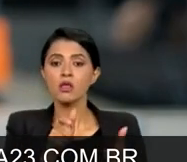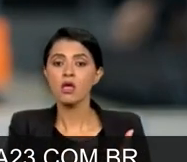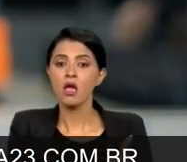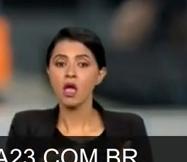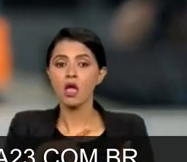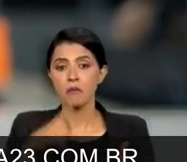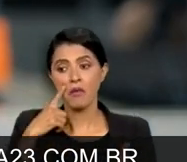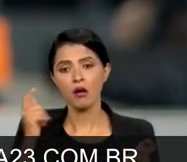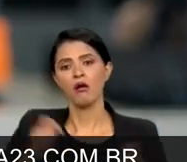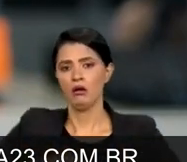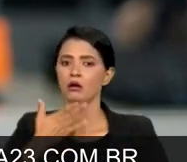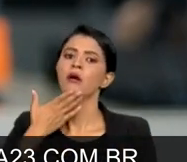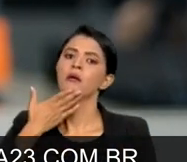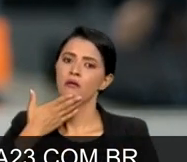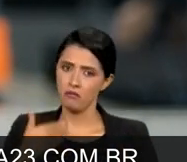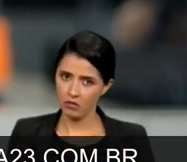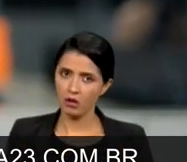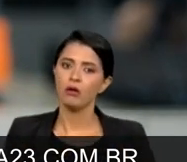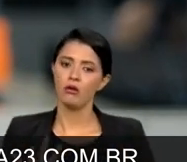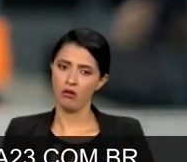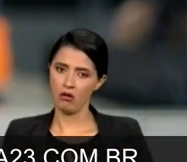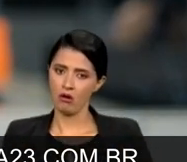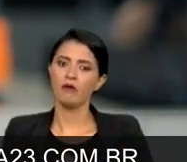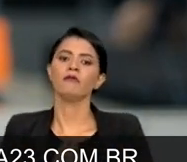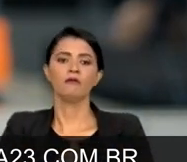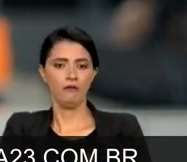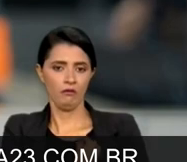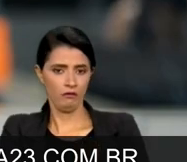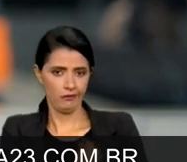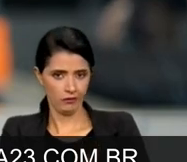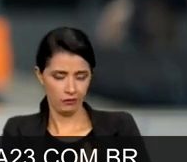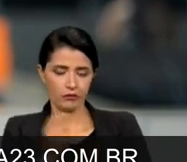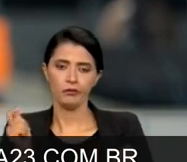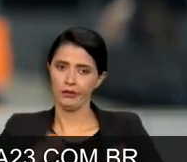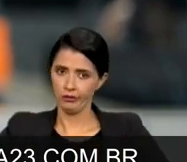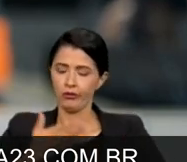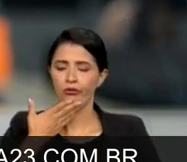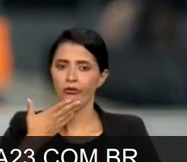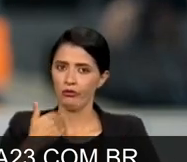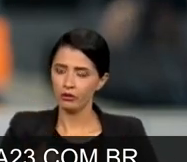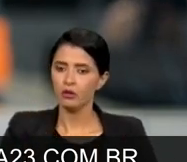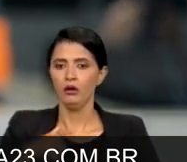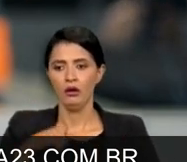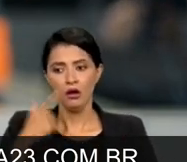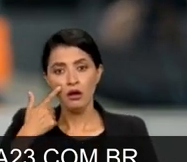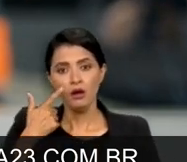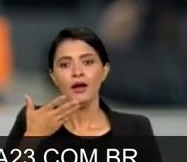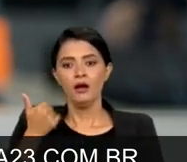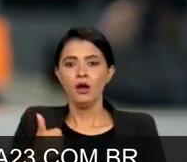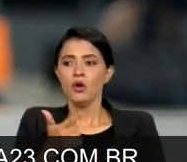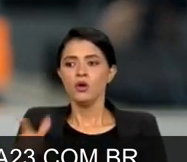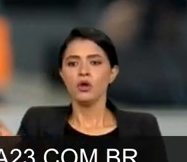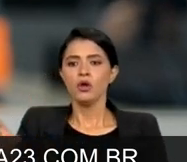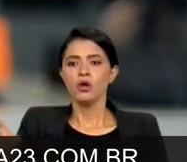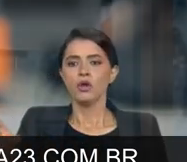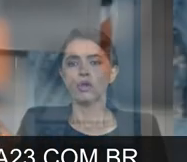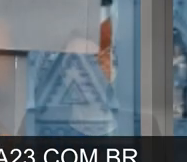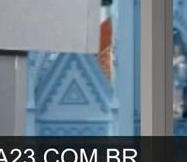para melhorias das condições de vida da população como um todo. Então, se vê numa posição relativamente melhor do que do restante da